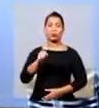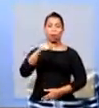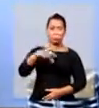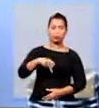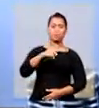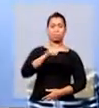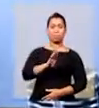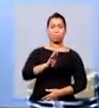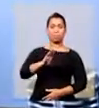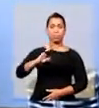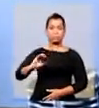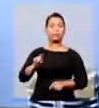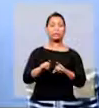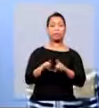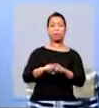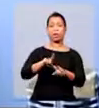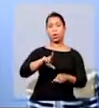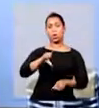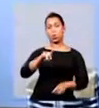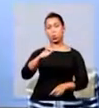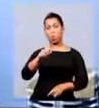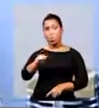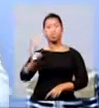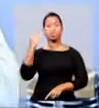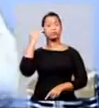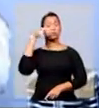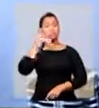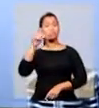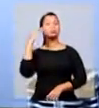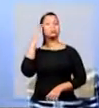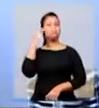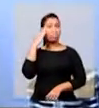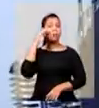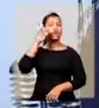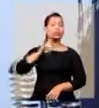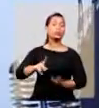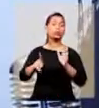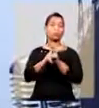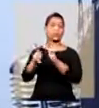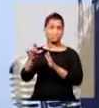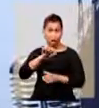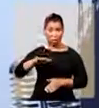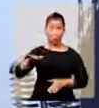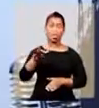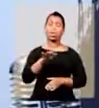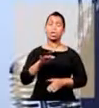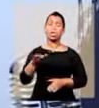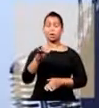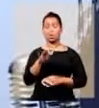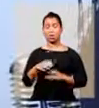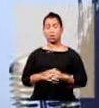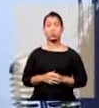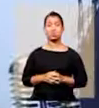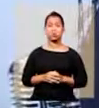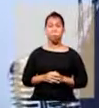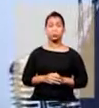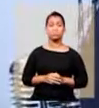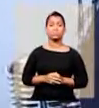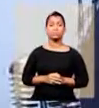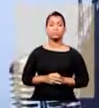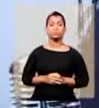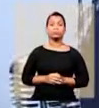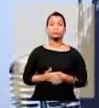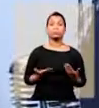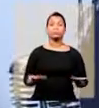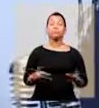saber dos seus direitos em relação a esses benefícios. Ô Jatobá, sobre o fórum, você falou que foram identificados aí o que